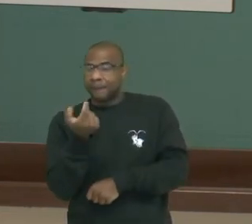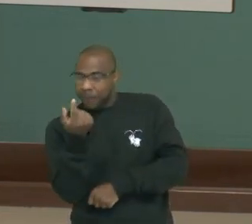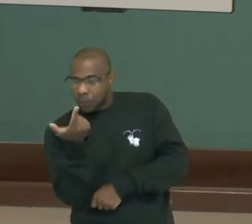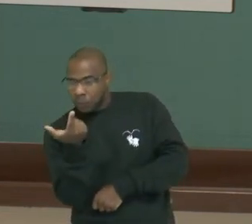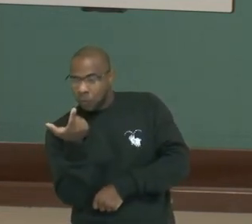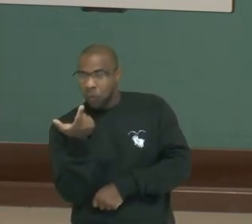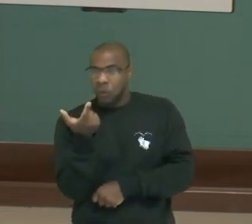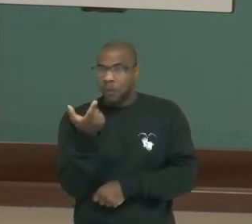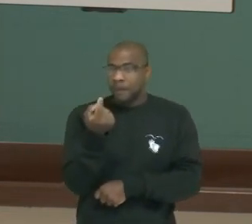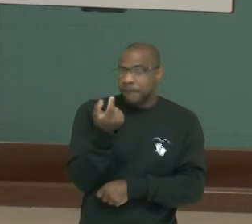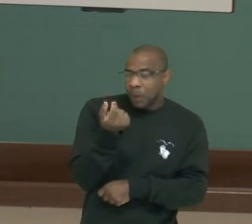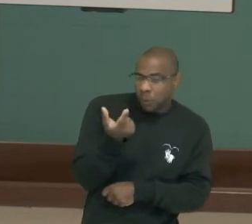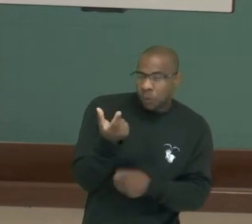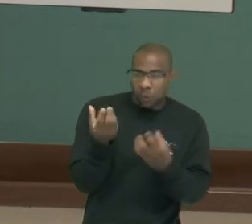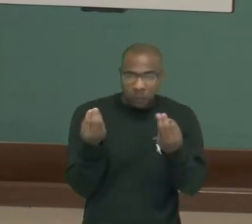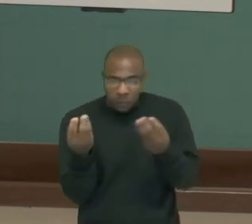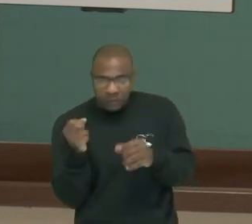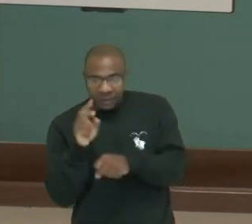Responda.